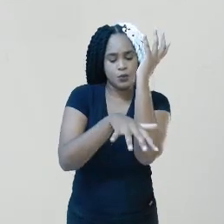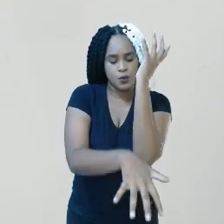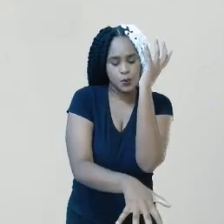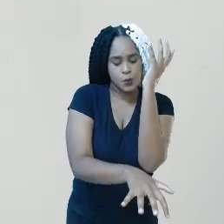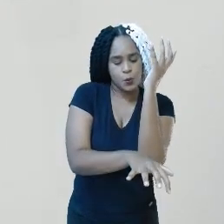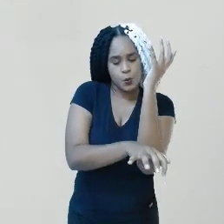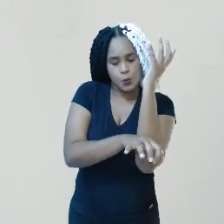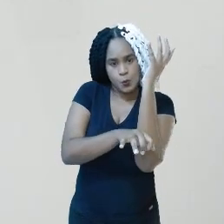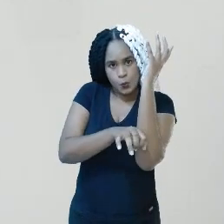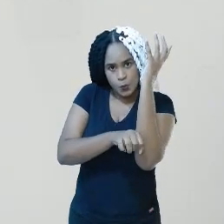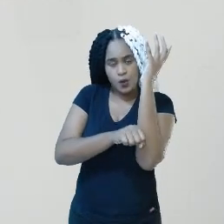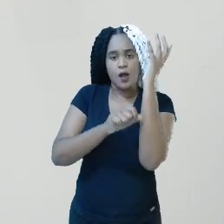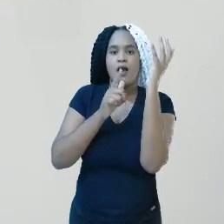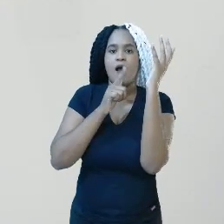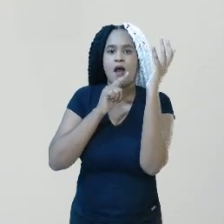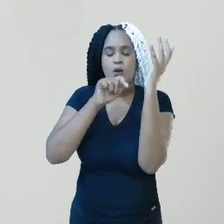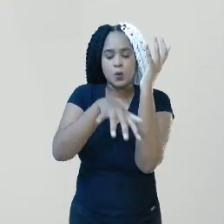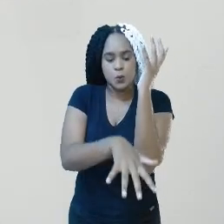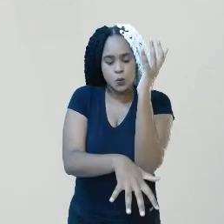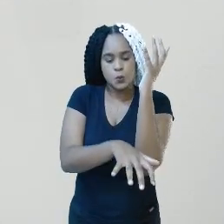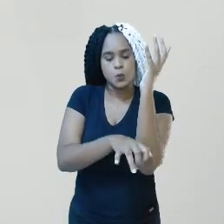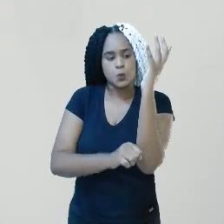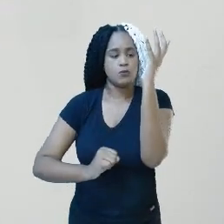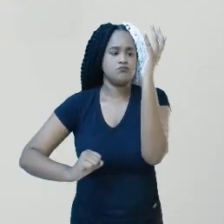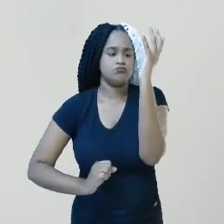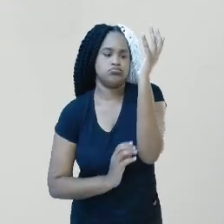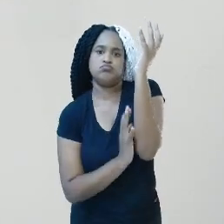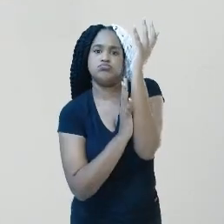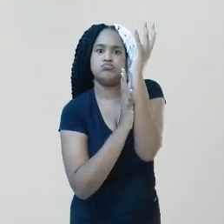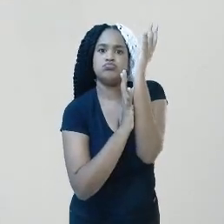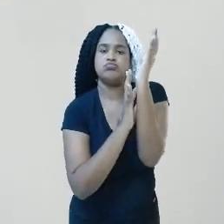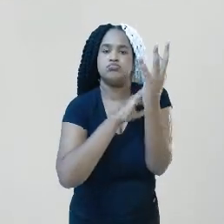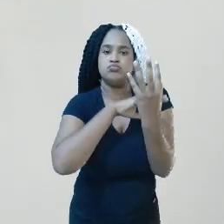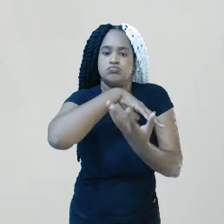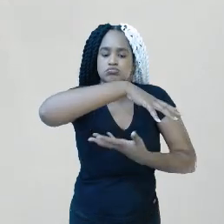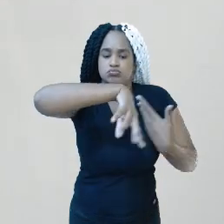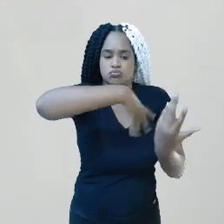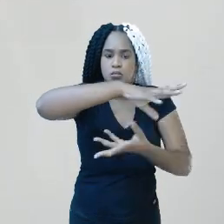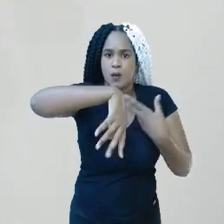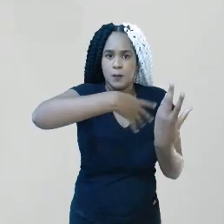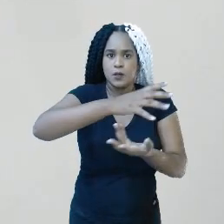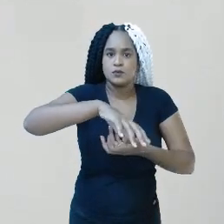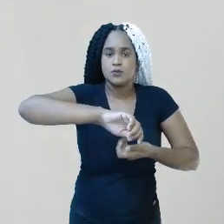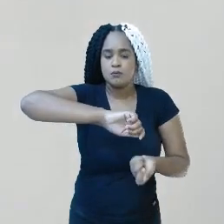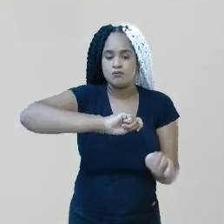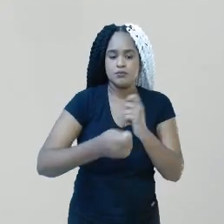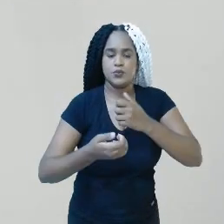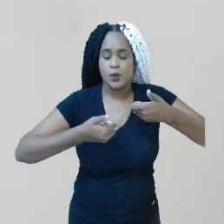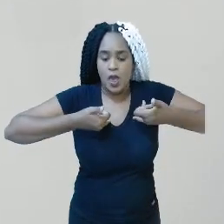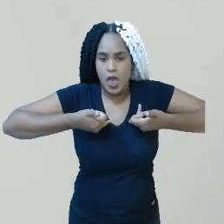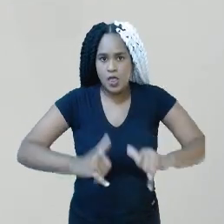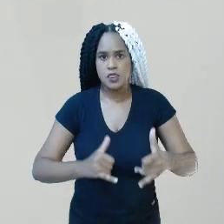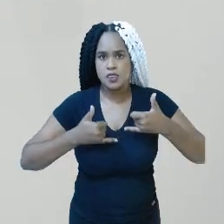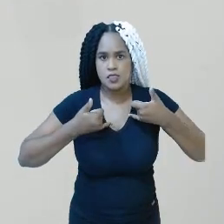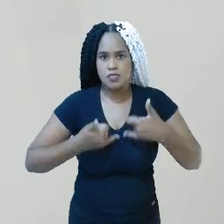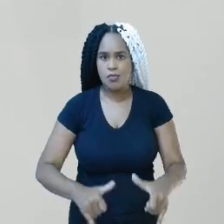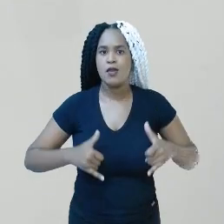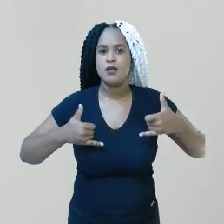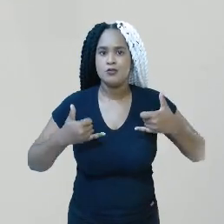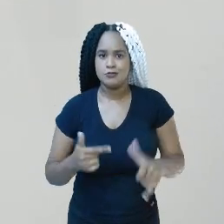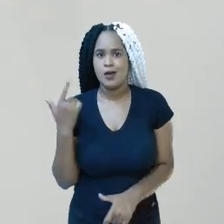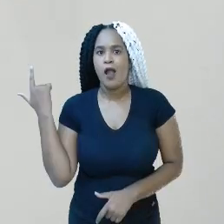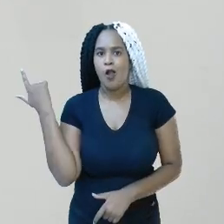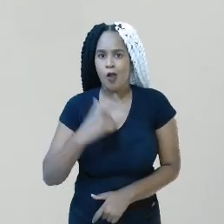e a água. Tudo isso lá dentro, ela vai transformar em energia para si mesma,